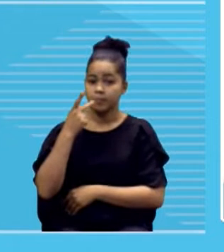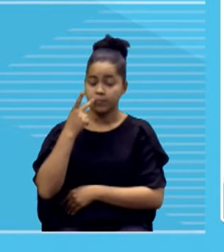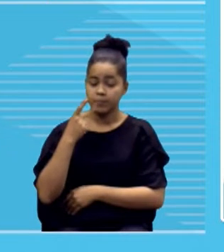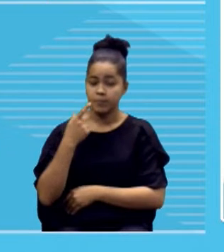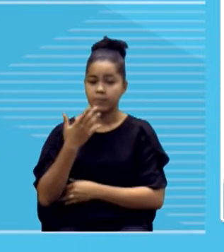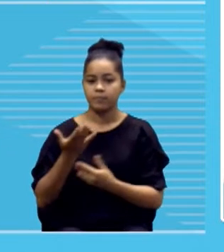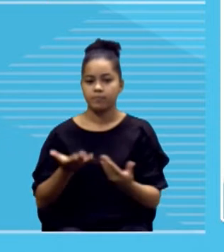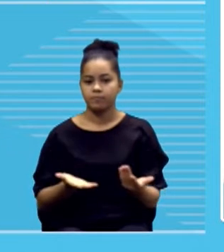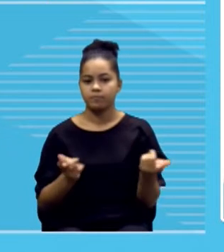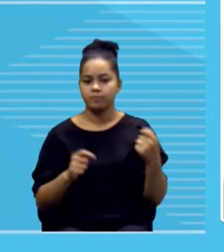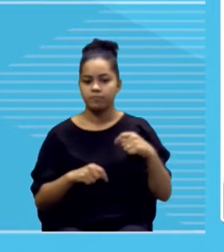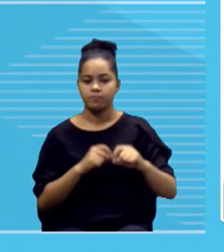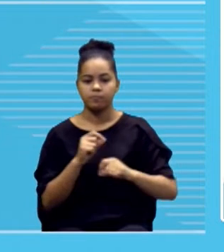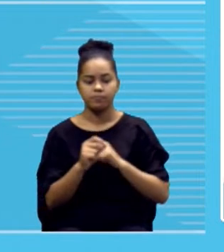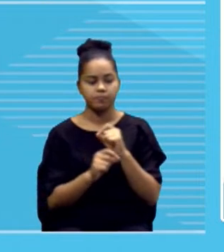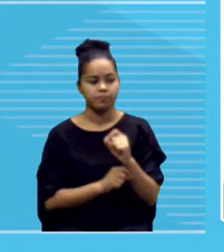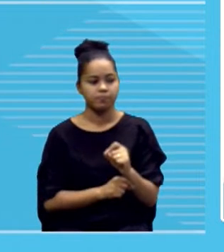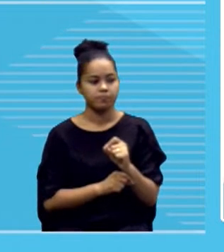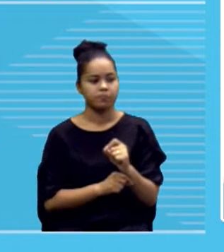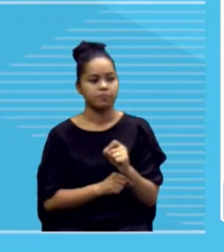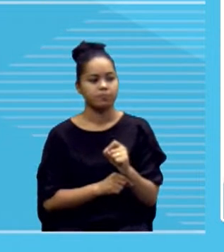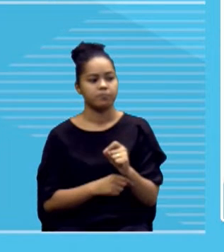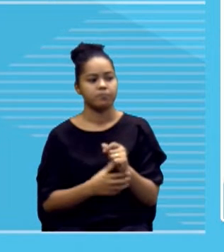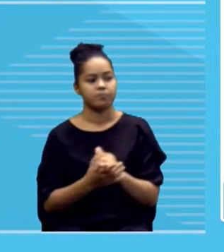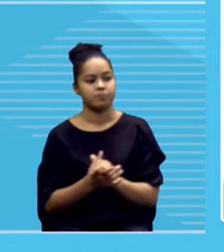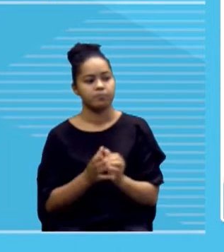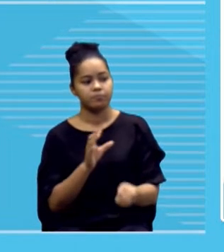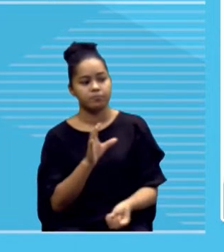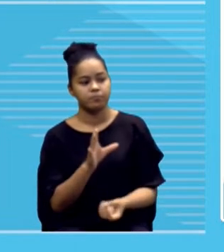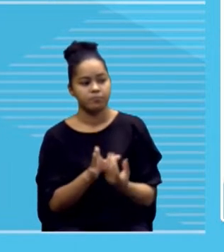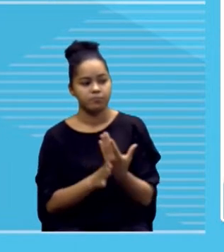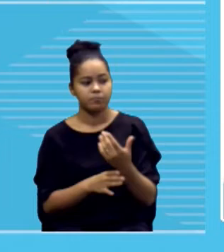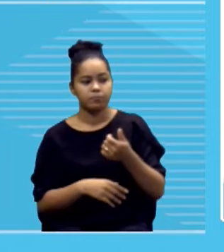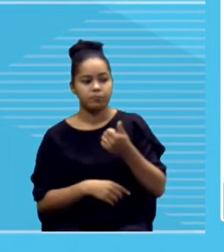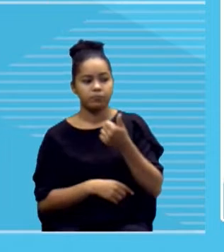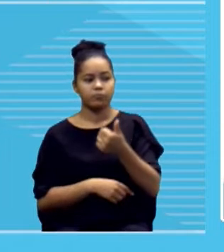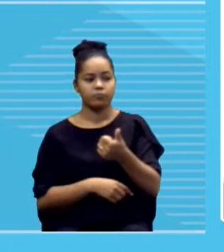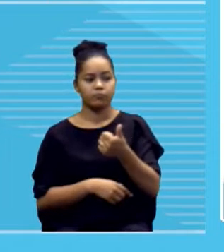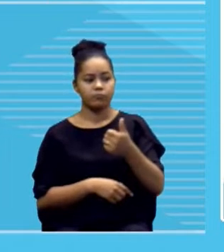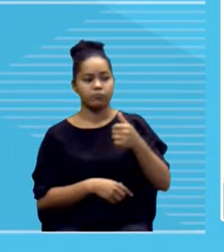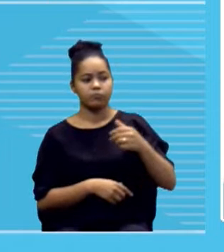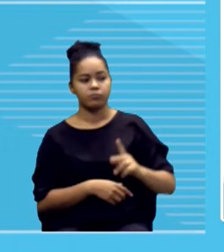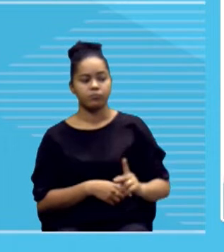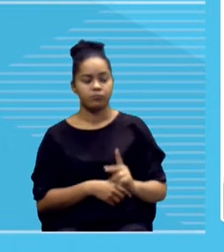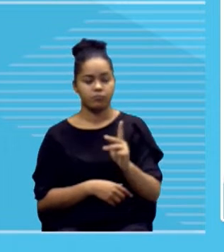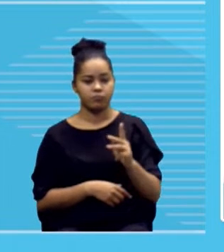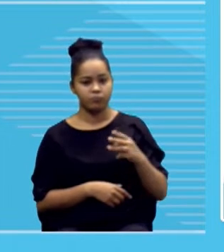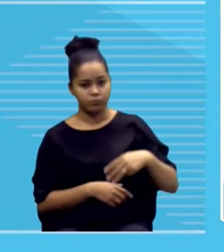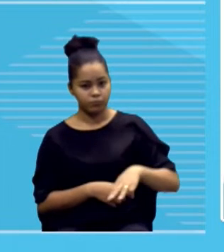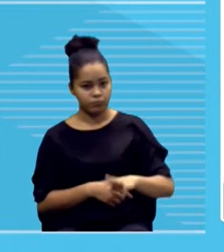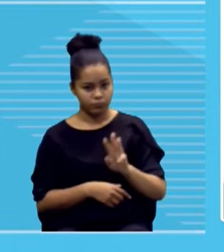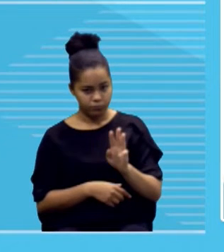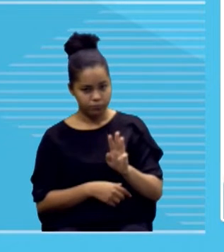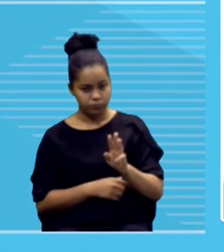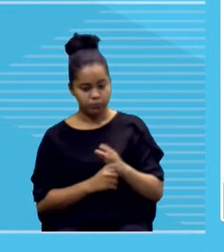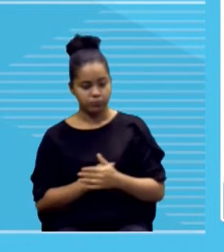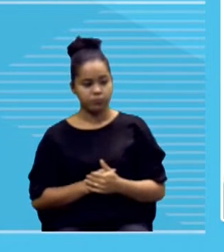inicial de geração de 1 kW, né? 1 megawatt gerado